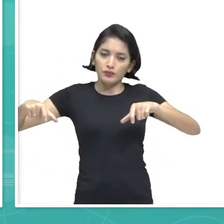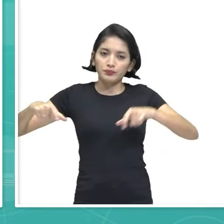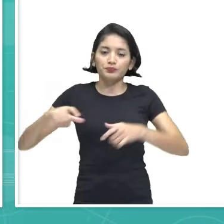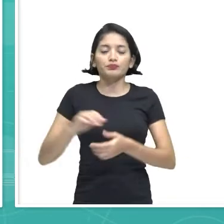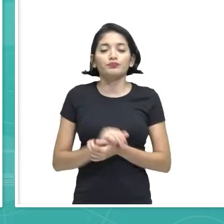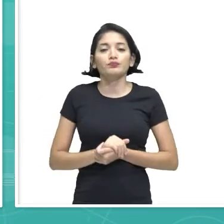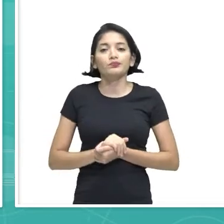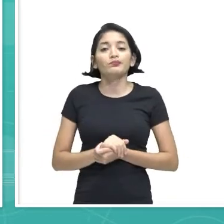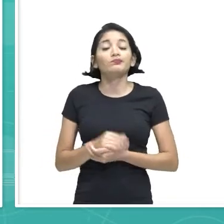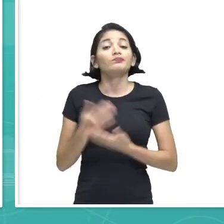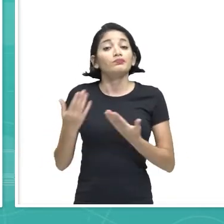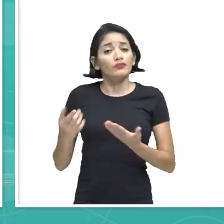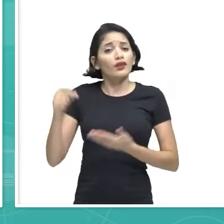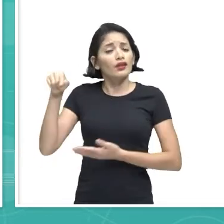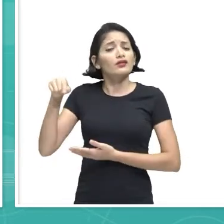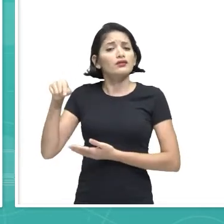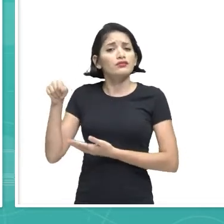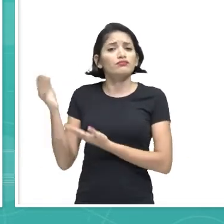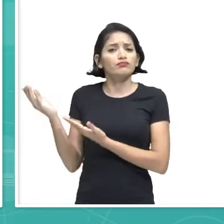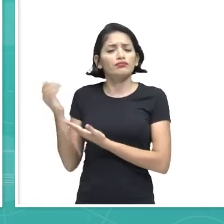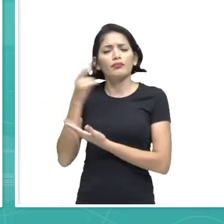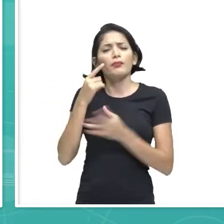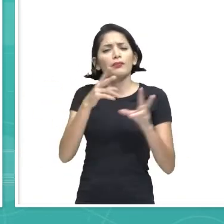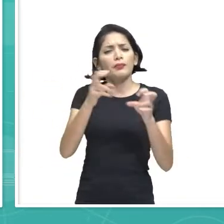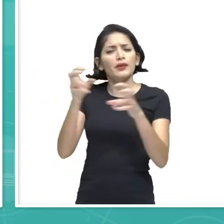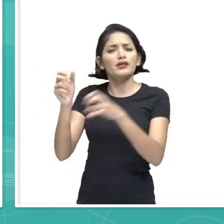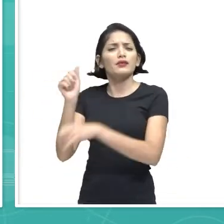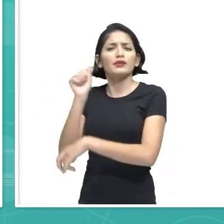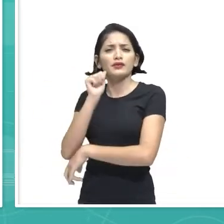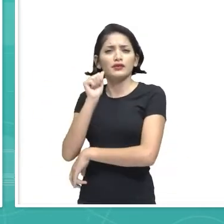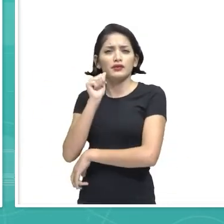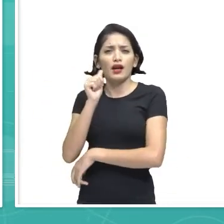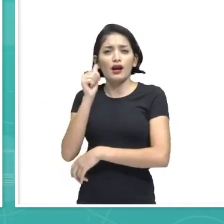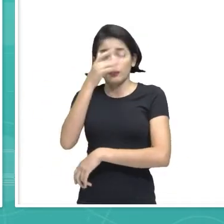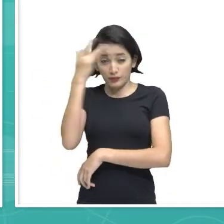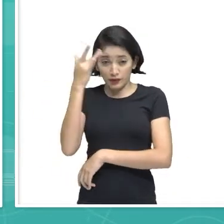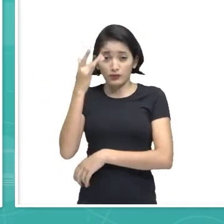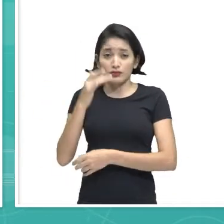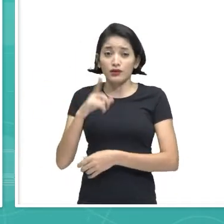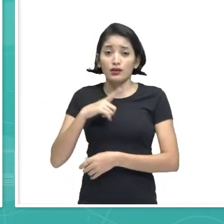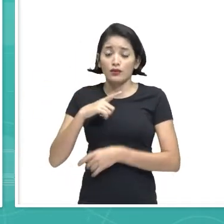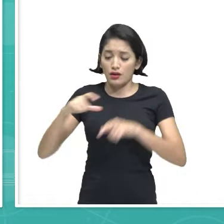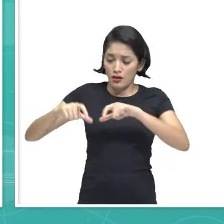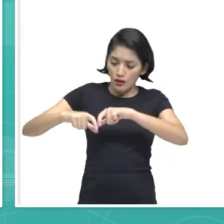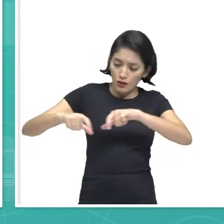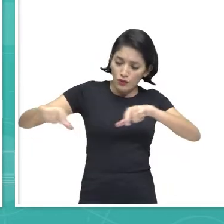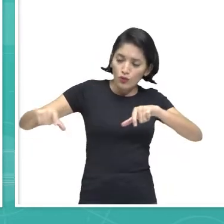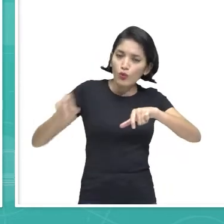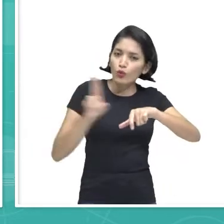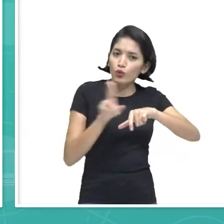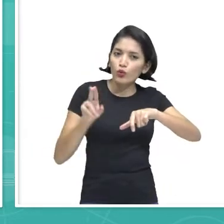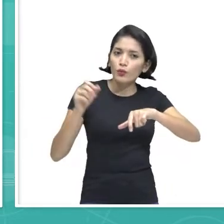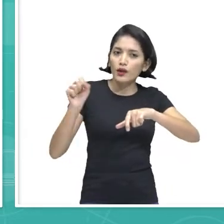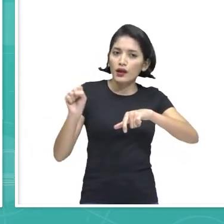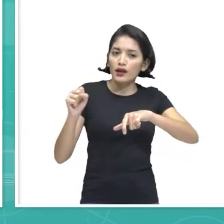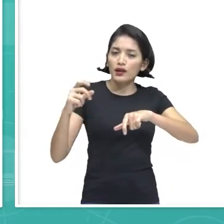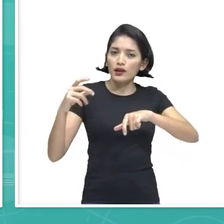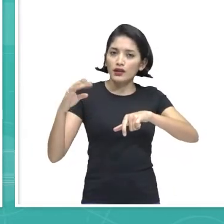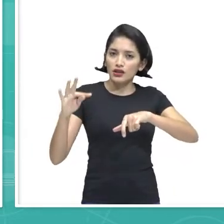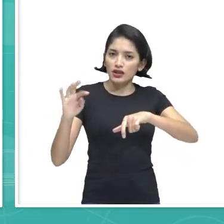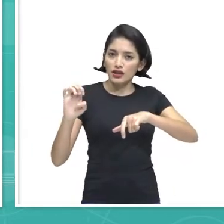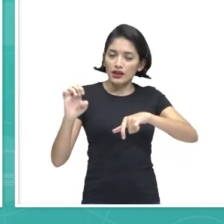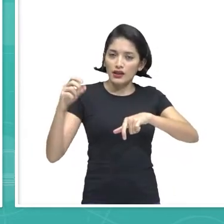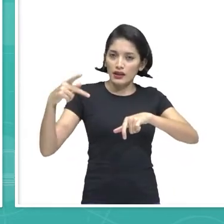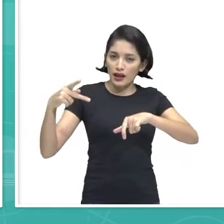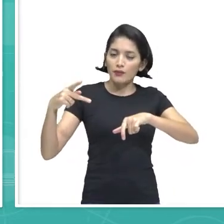Nesse tipo de ginástica, observem aqui as pessoas, nós temos aqui um equipamento chamado de step, né? Que nada